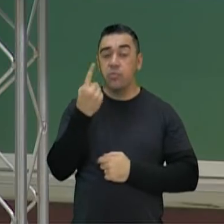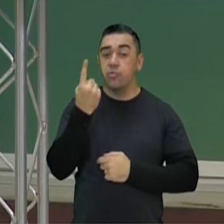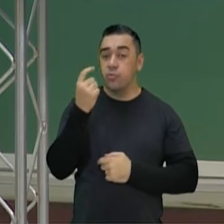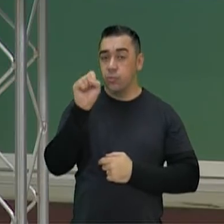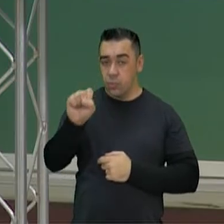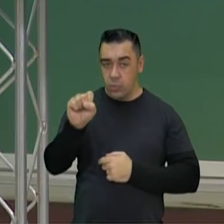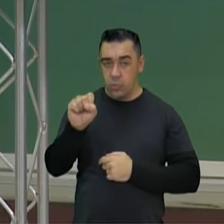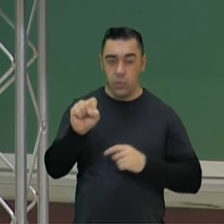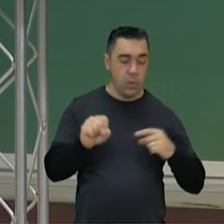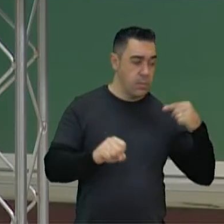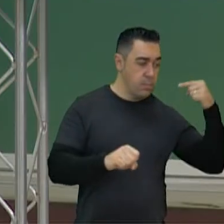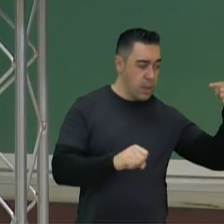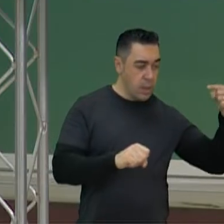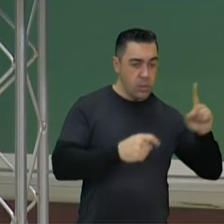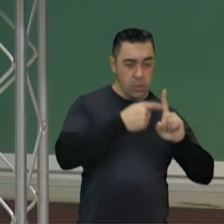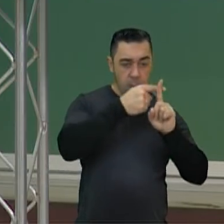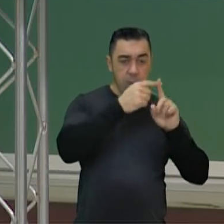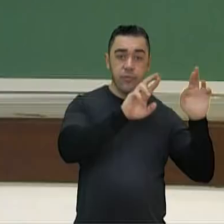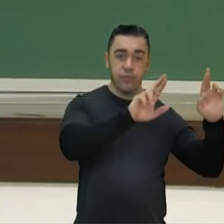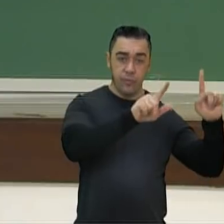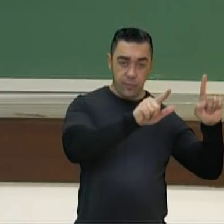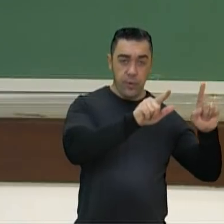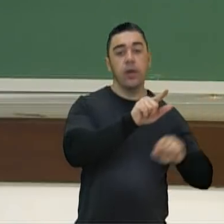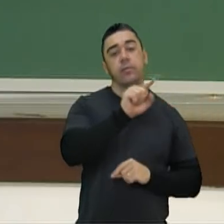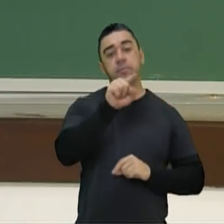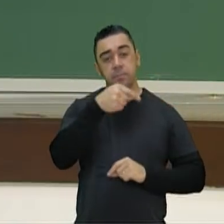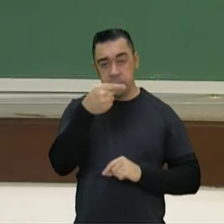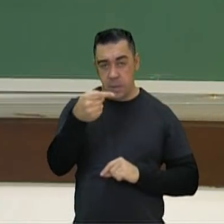18. Sinais diferentes,